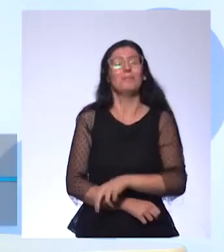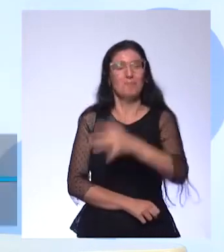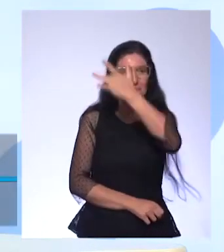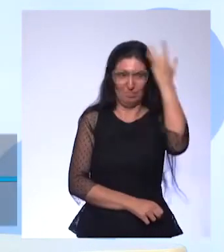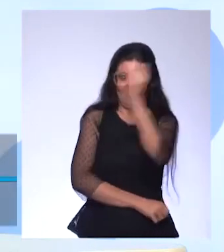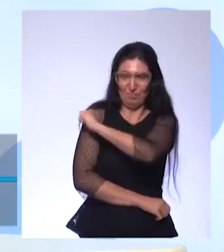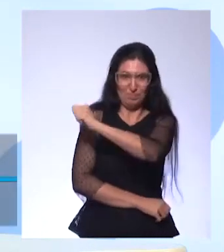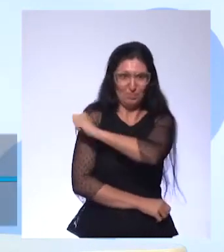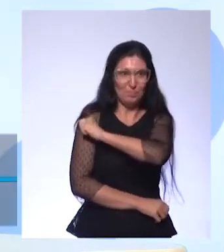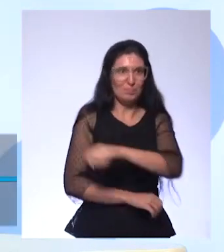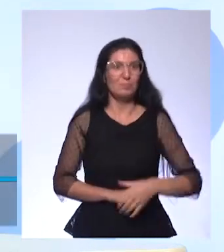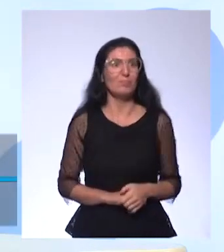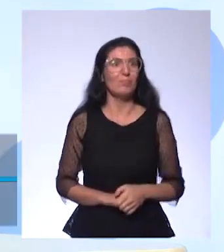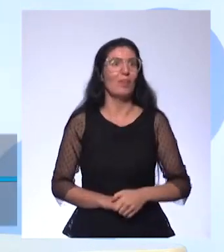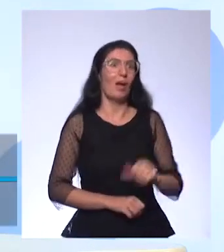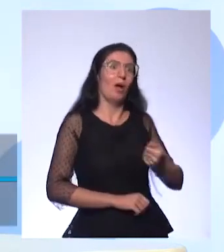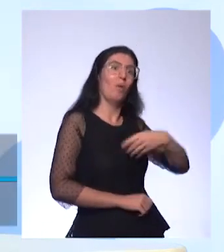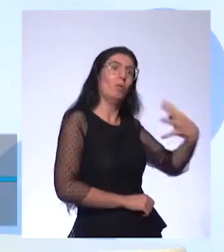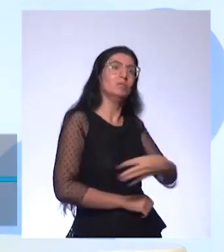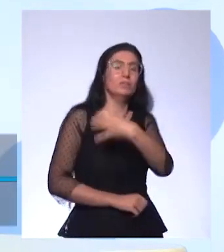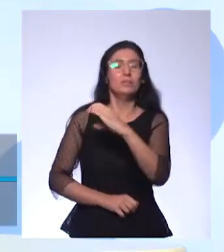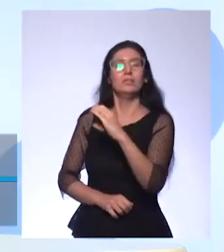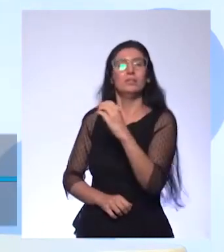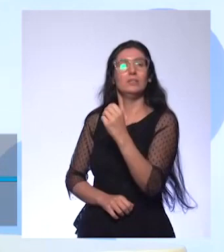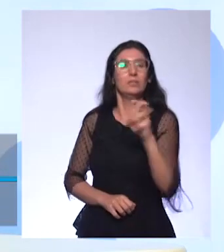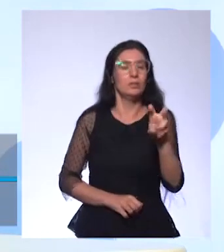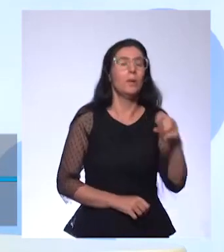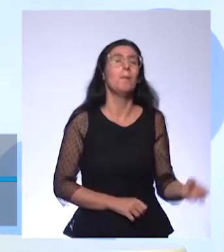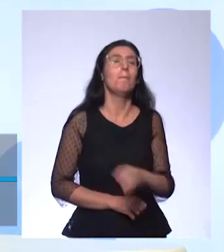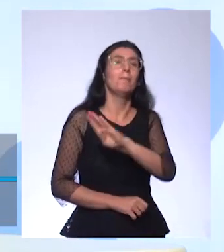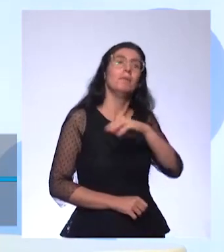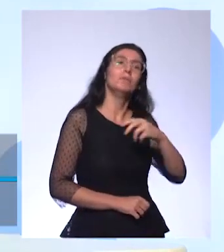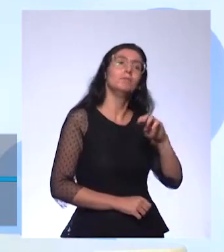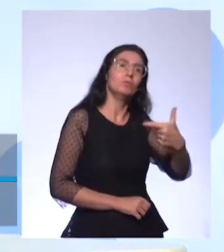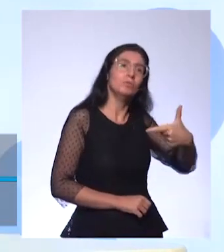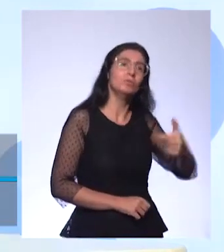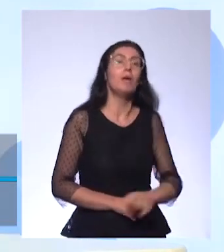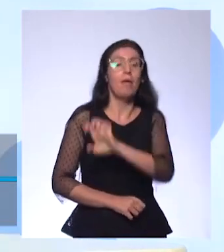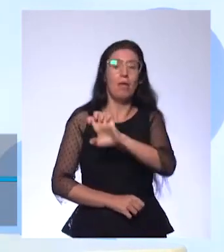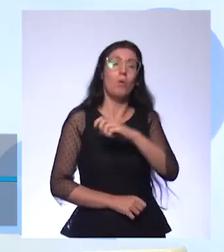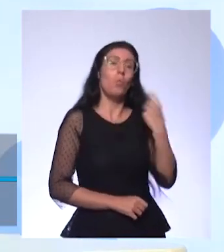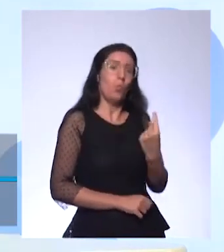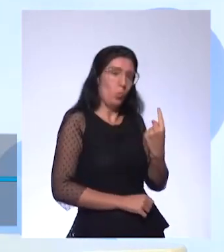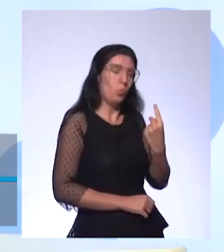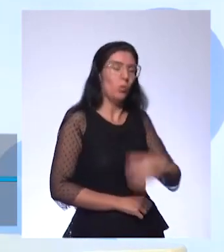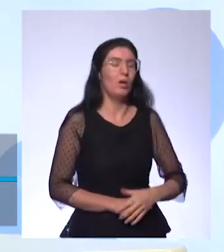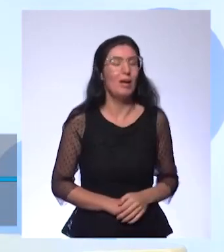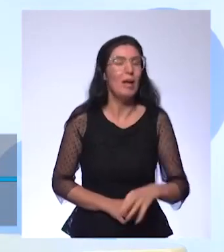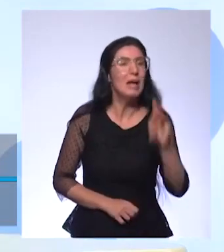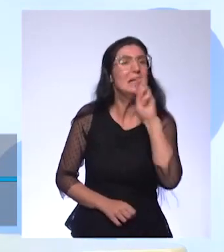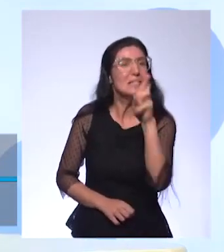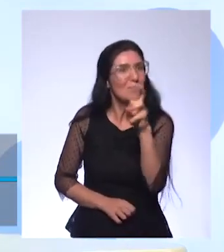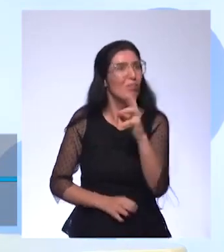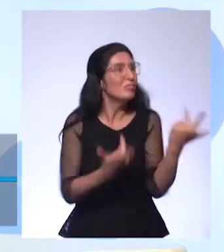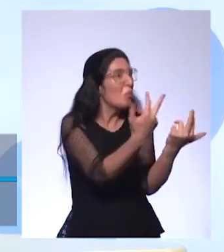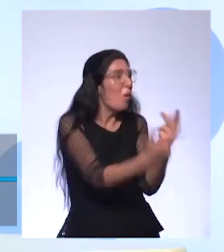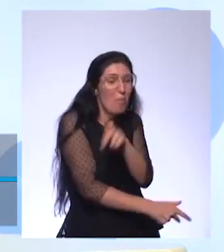A4, B3, C5, D2 e 1, que é a mesma resposta do